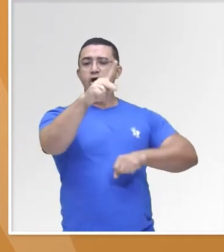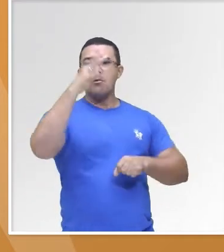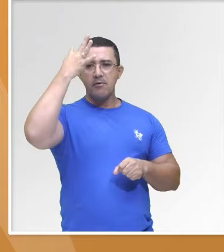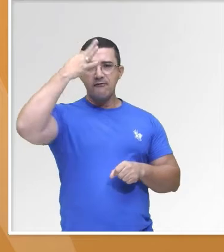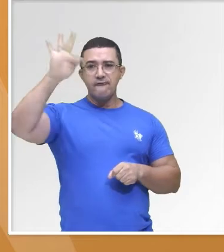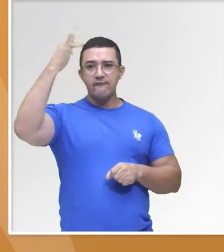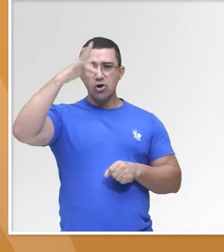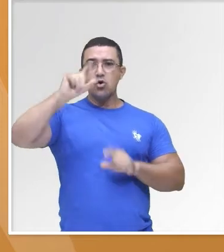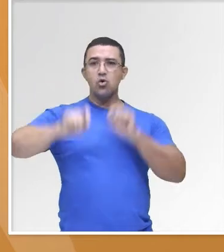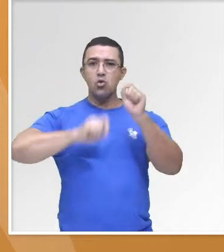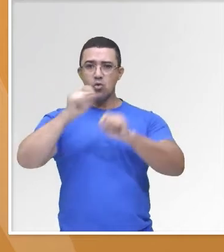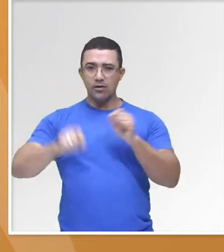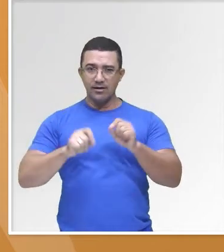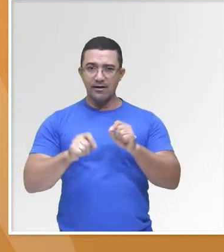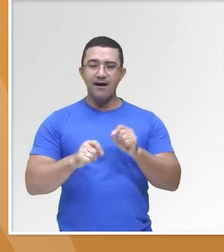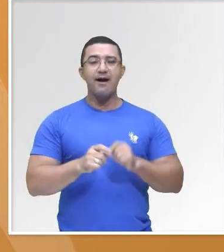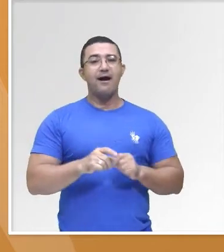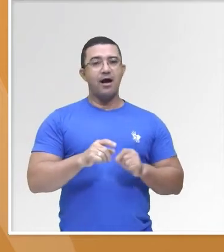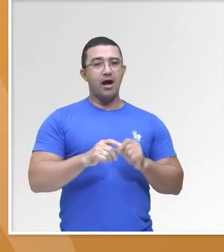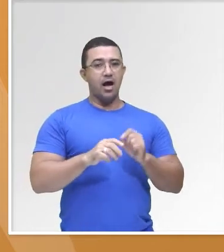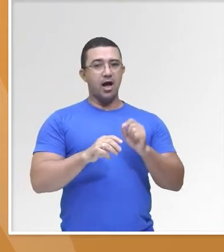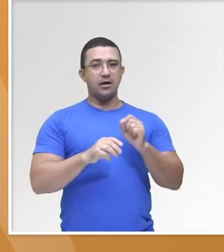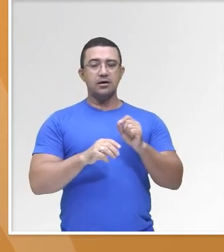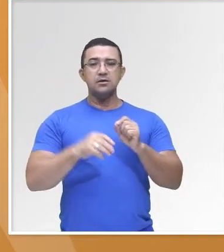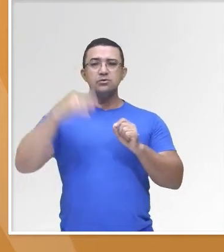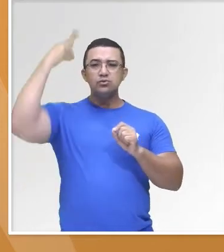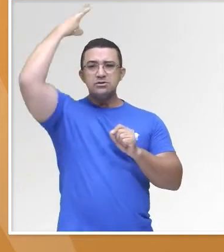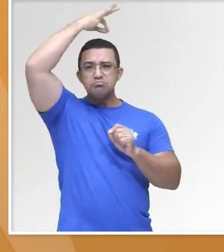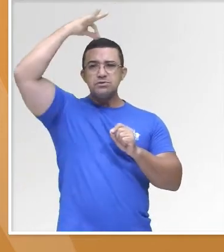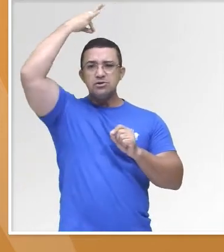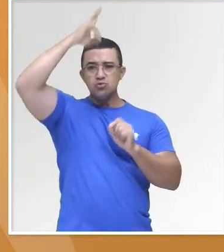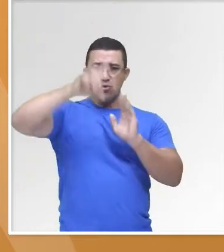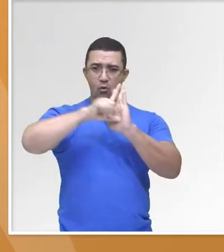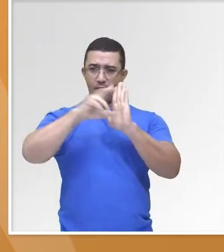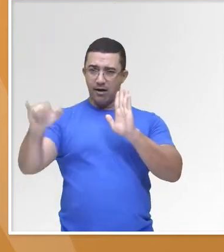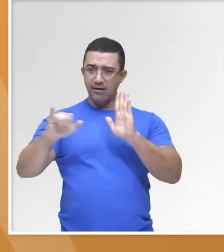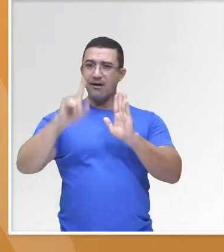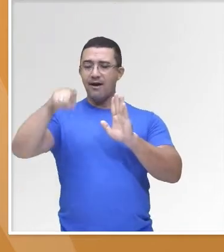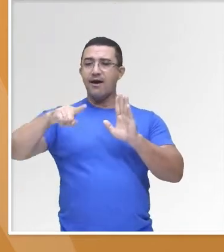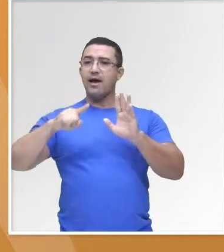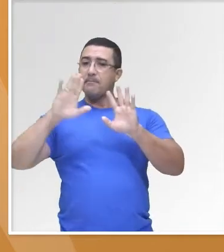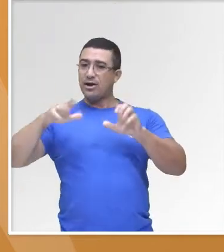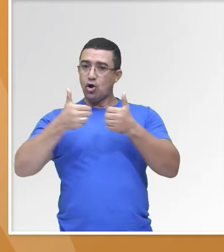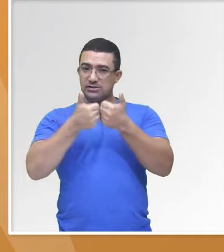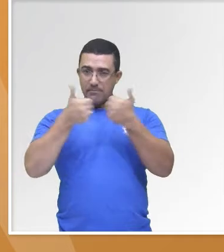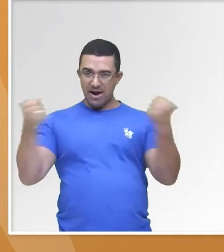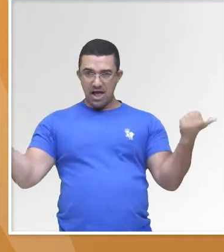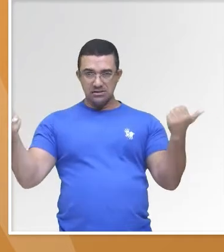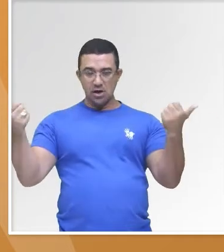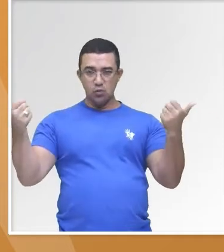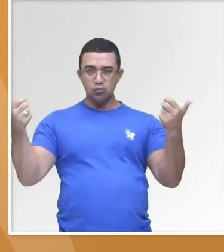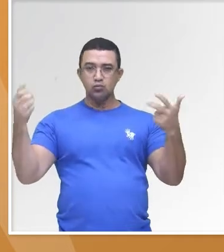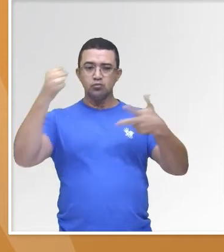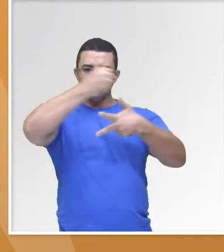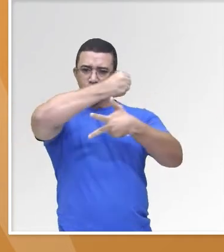Criou a obra do Espírito das Leis, na qual defendeu a separação dos 3